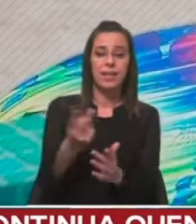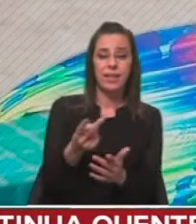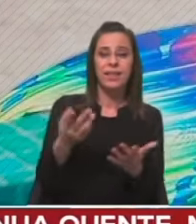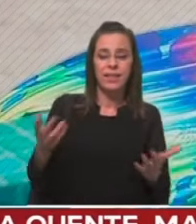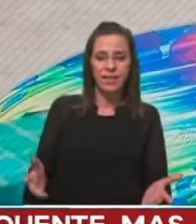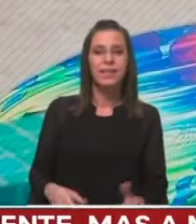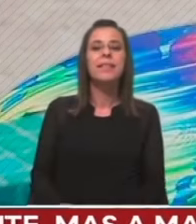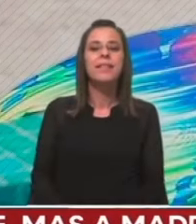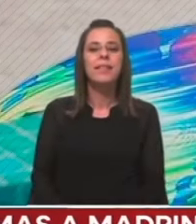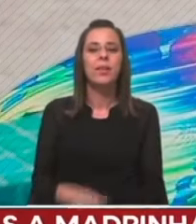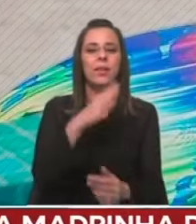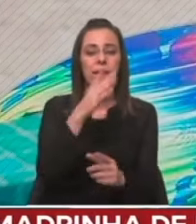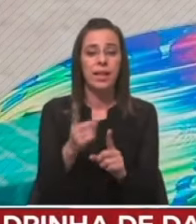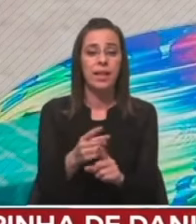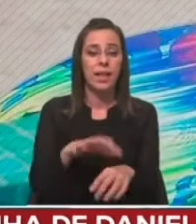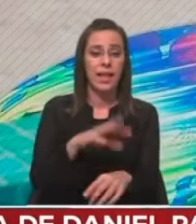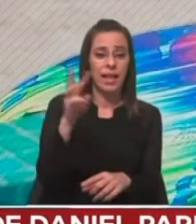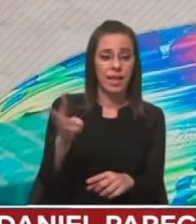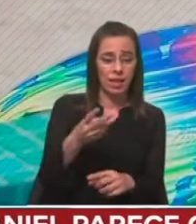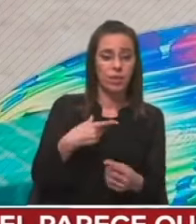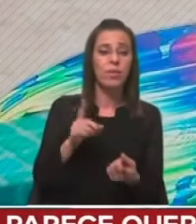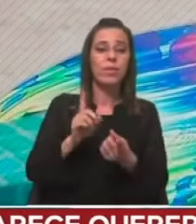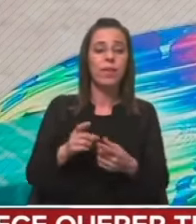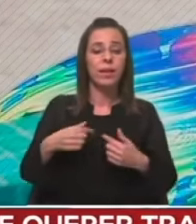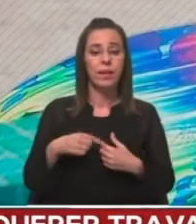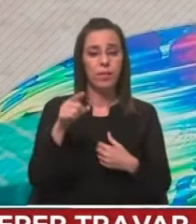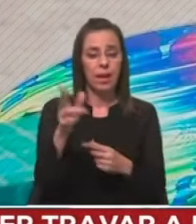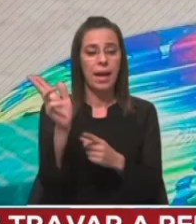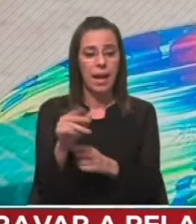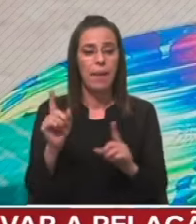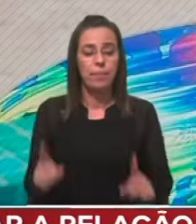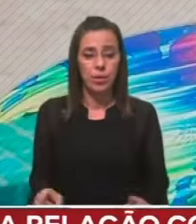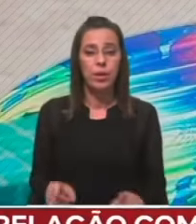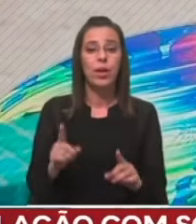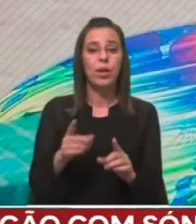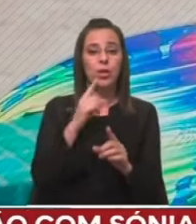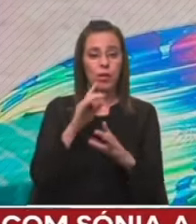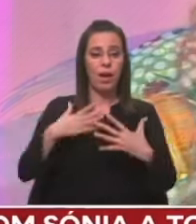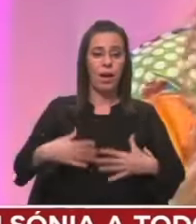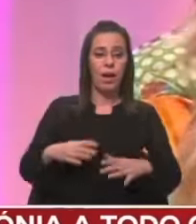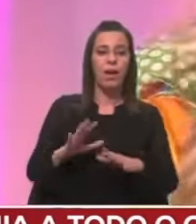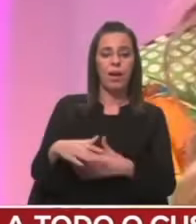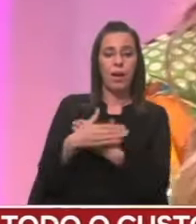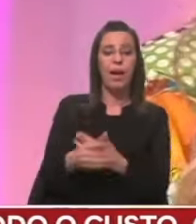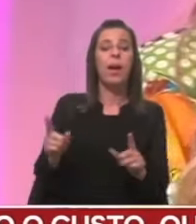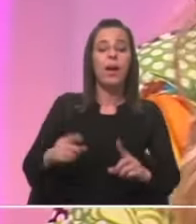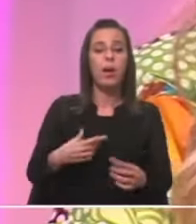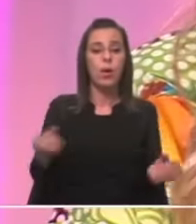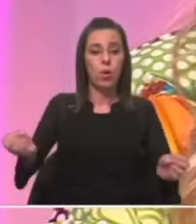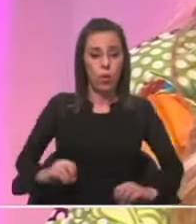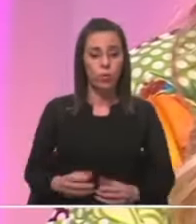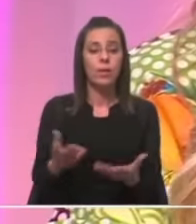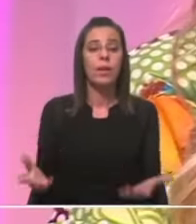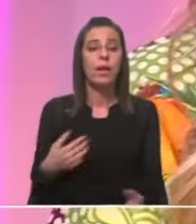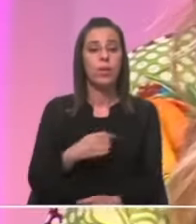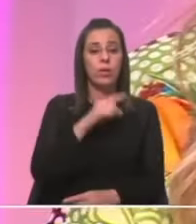também e eu disse olha daqui a 3 horas Vem ter comigo ali À piscina Só que mas tu já tinhas mandado fazer a cauda não a questão é que eu não tinha cauda